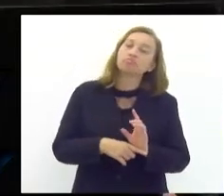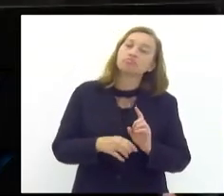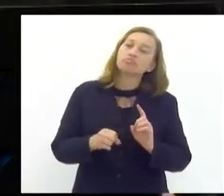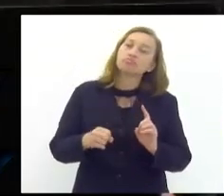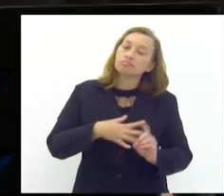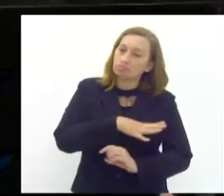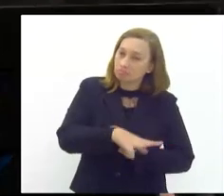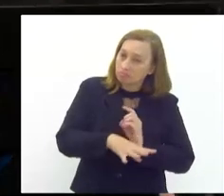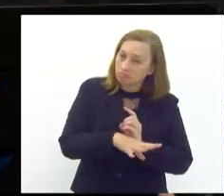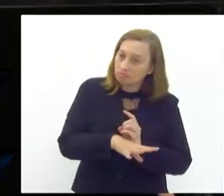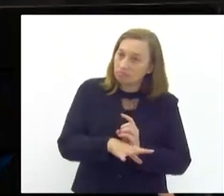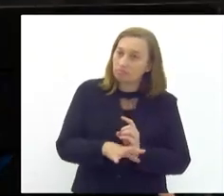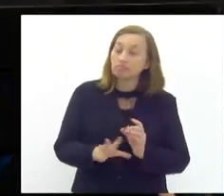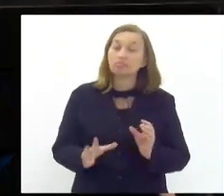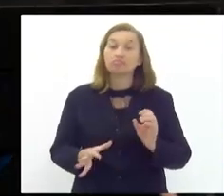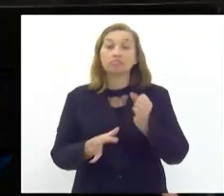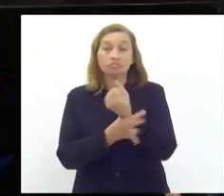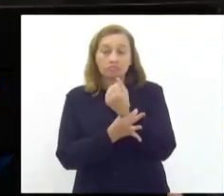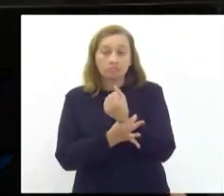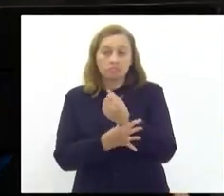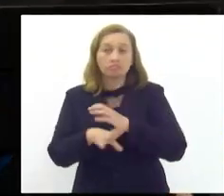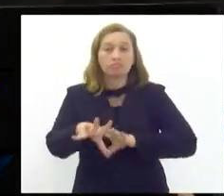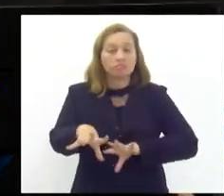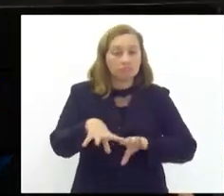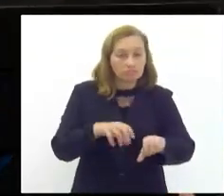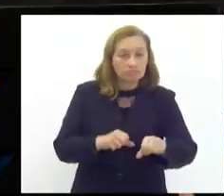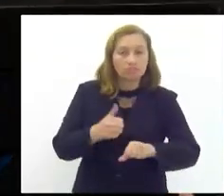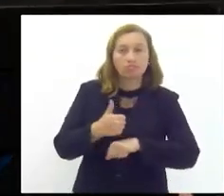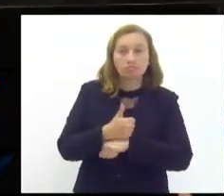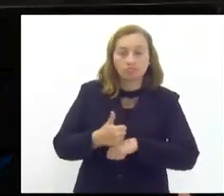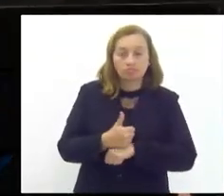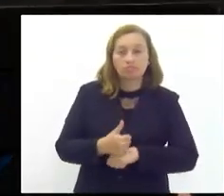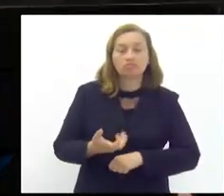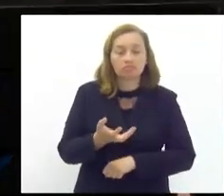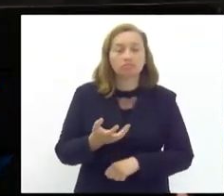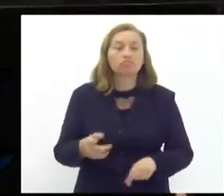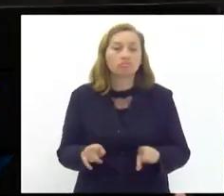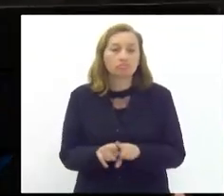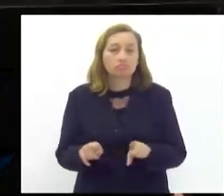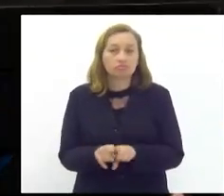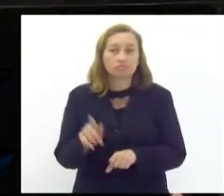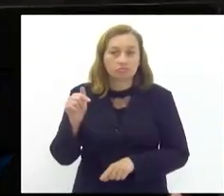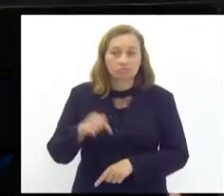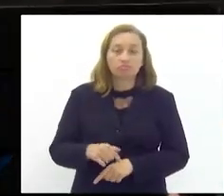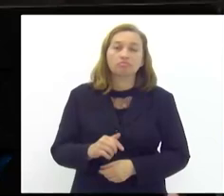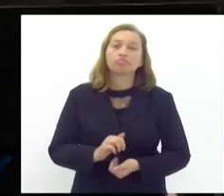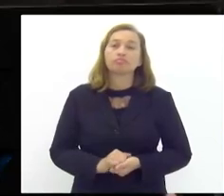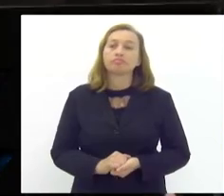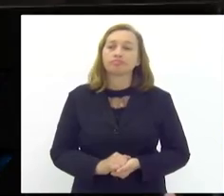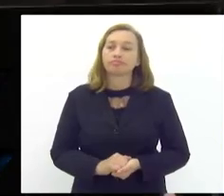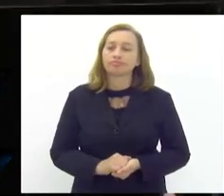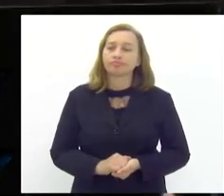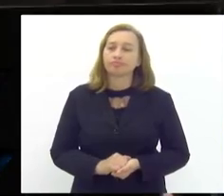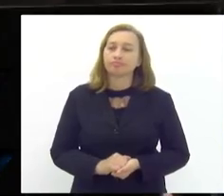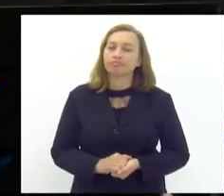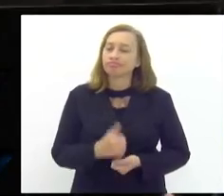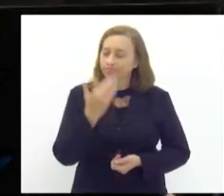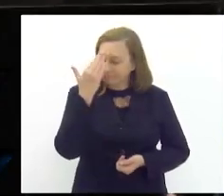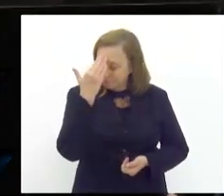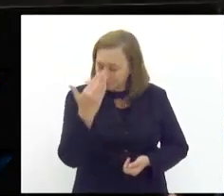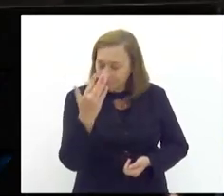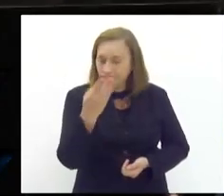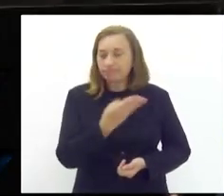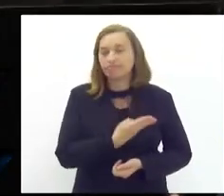pela segurança pela formação profissional e eu quero aqui também é fazer esse agradecimento